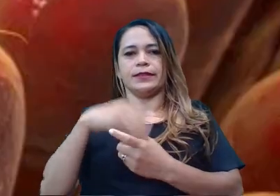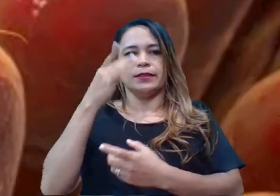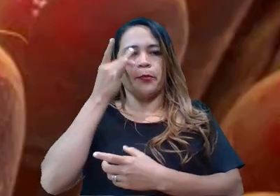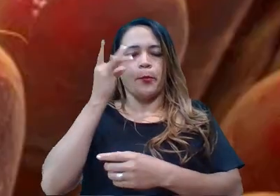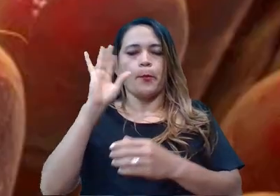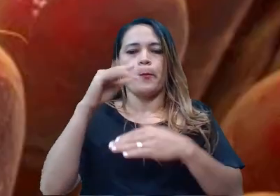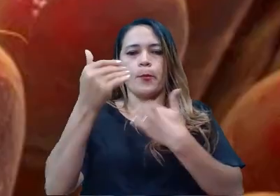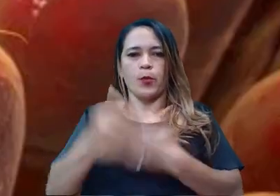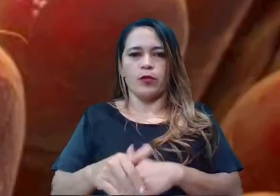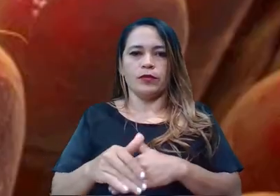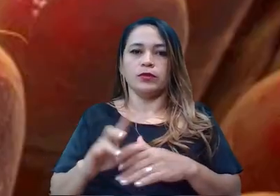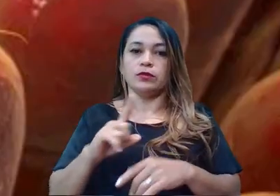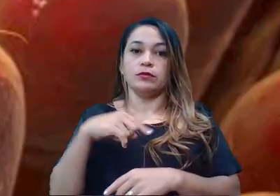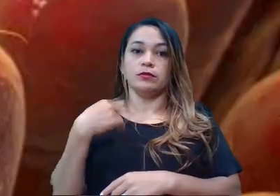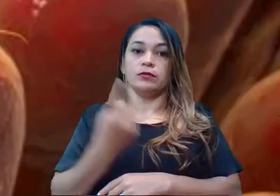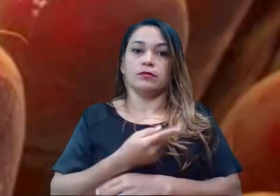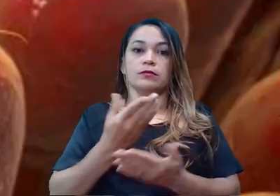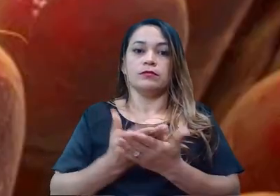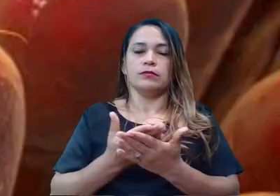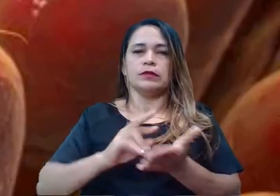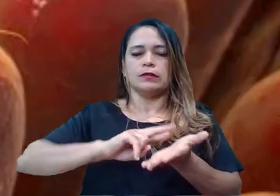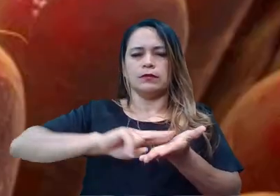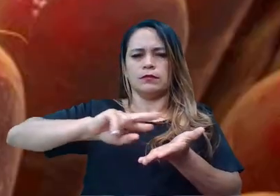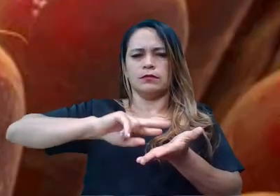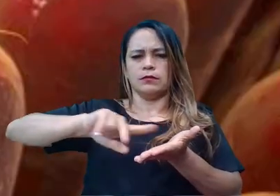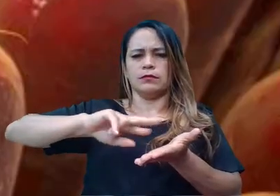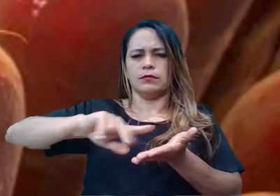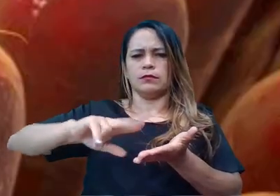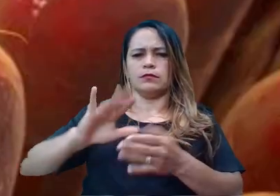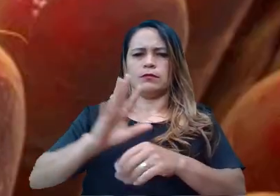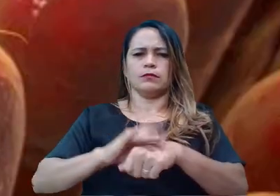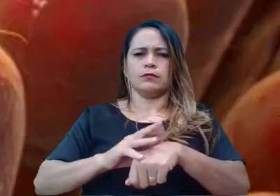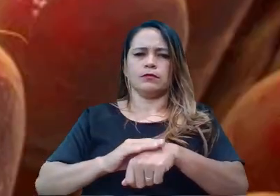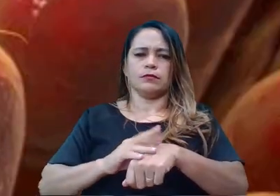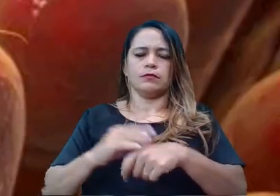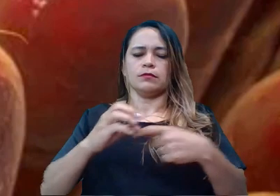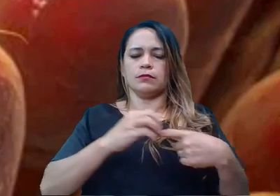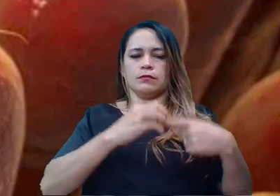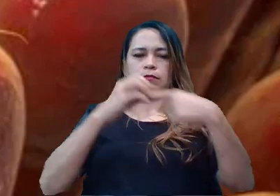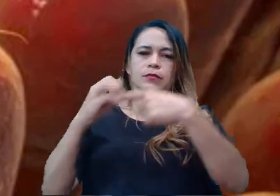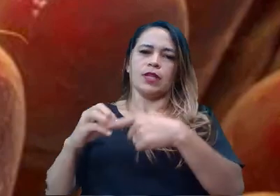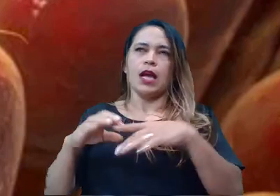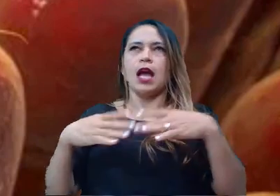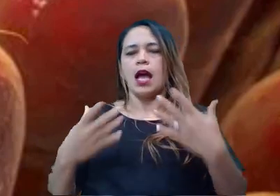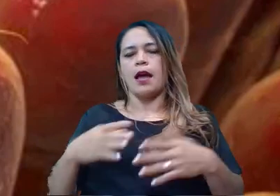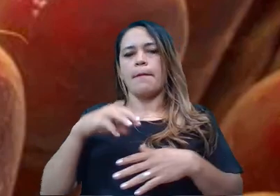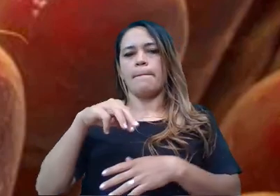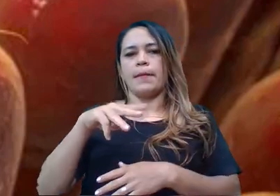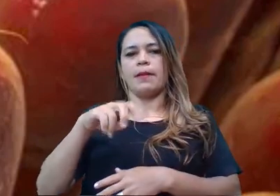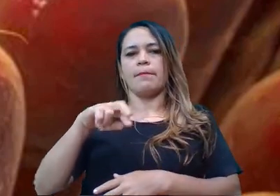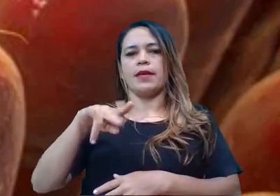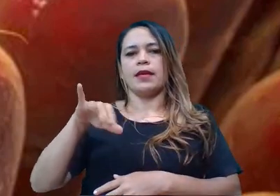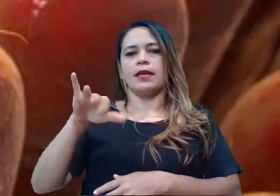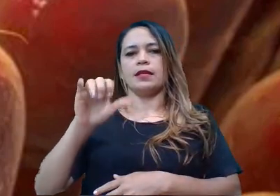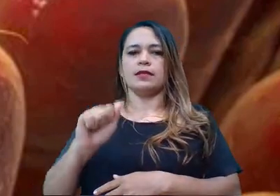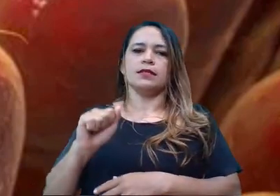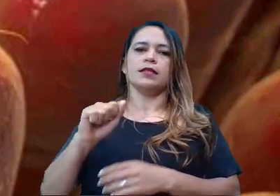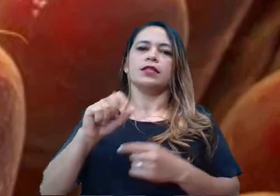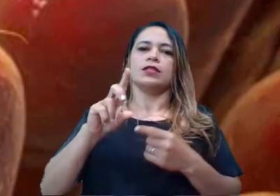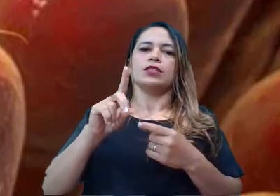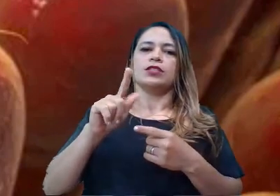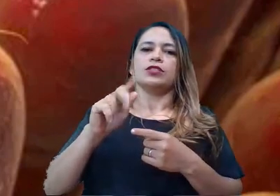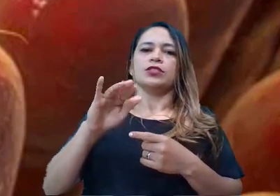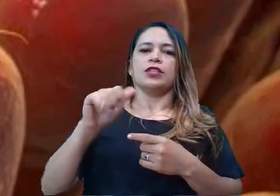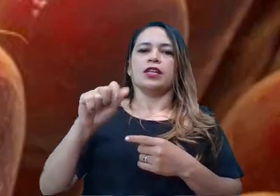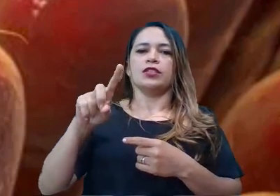provinha, tá bom? Nós vamos falar hoje de várias doenças que são causadas pelos protozoários. A amebíase, a giardíase